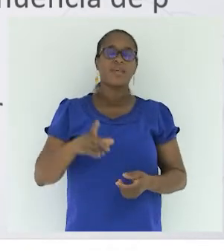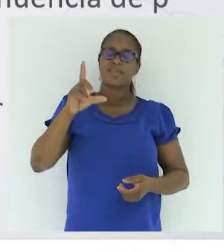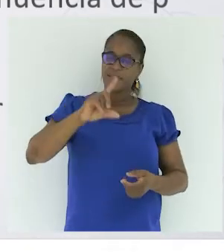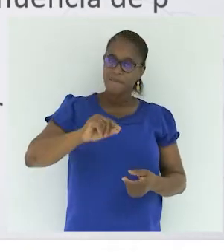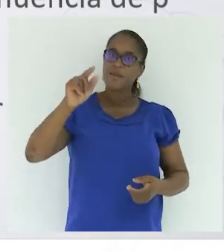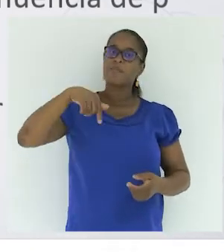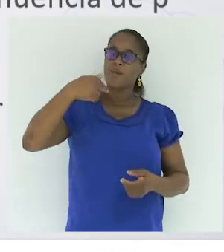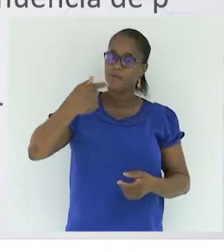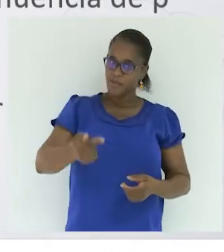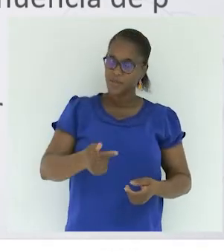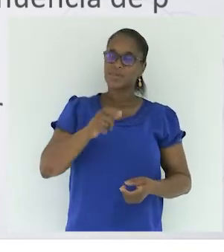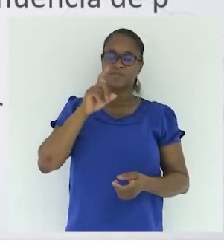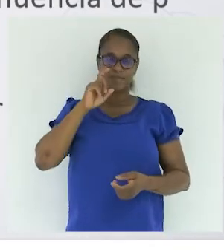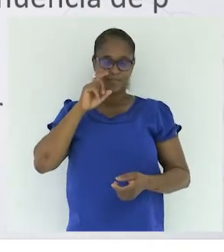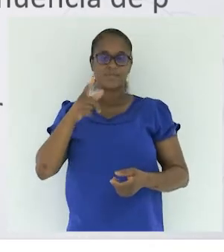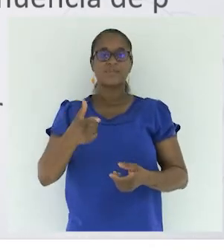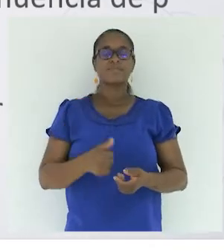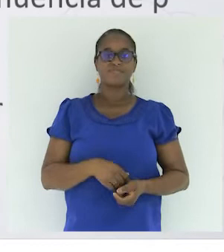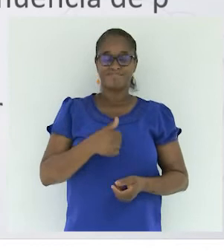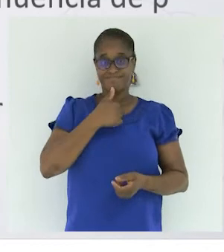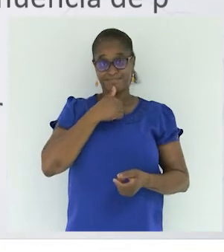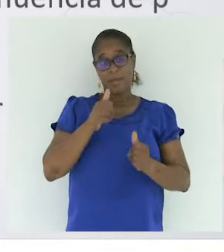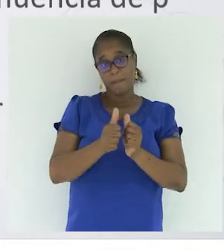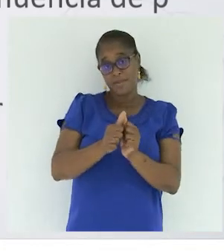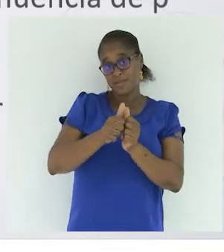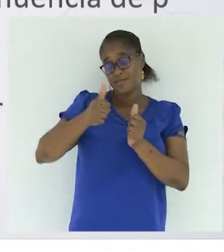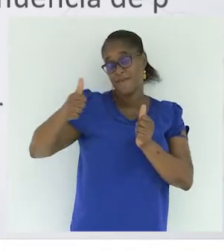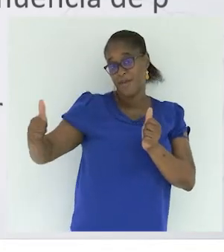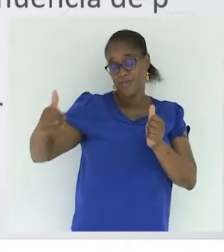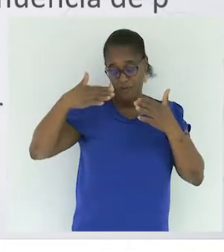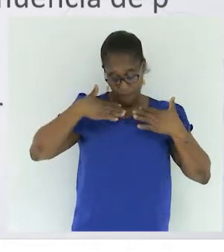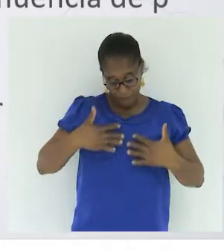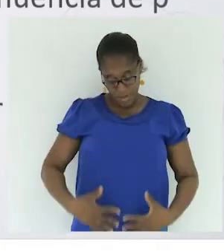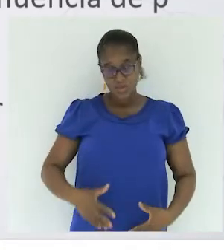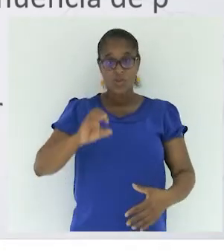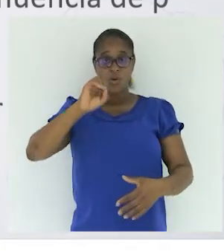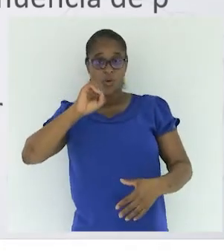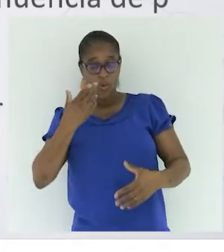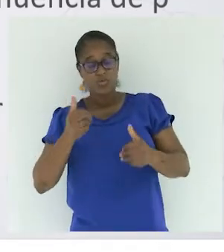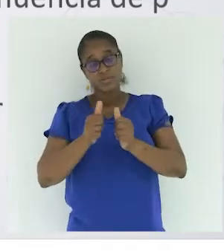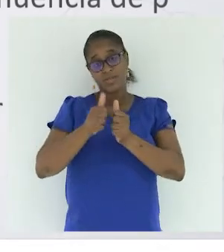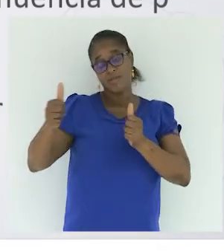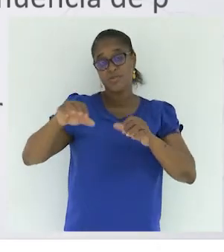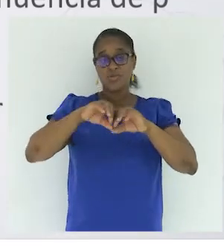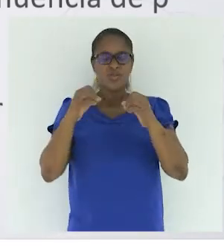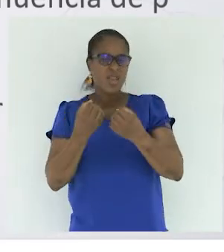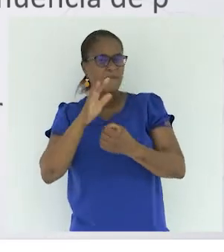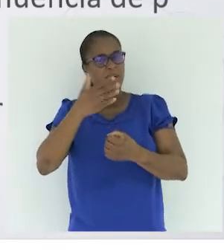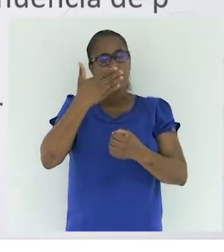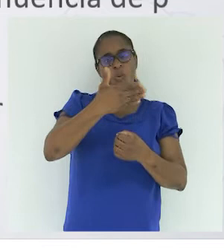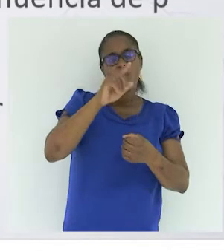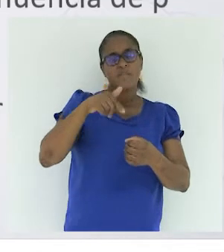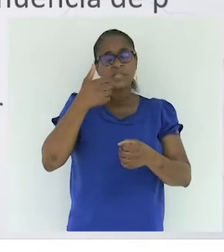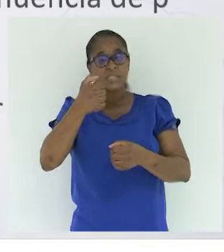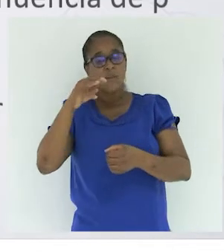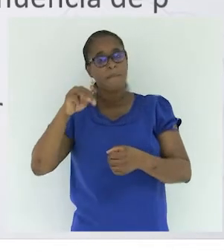uma outra medida é manter o distanciamento físico ou distanciamento social de pelo menos 1